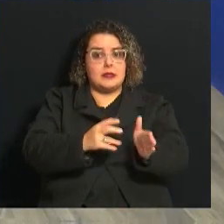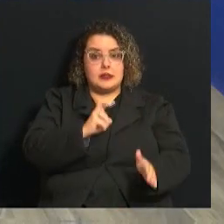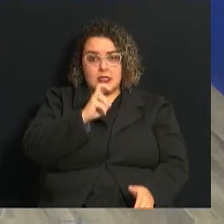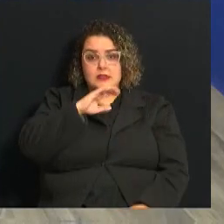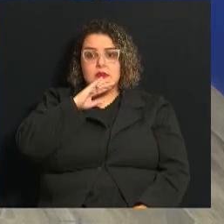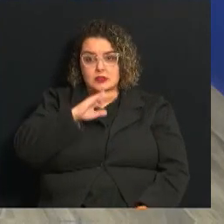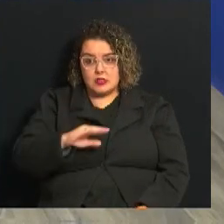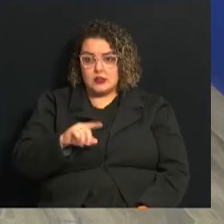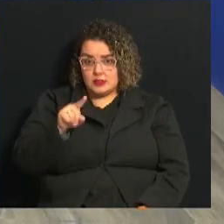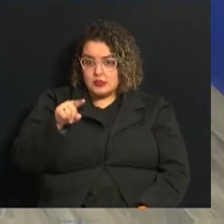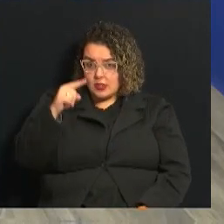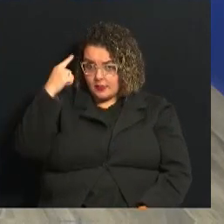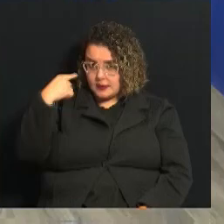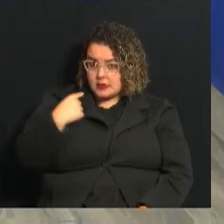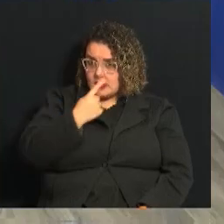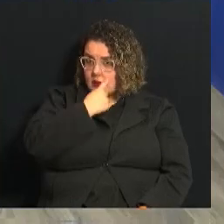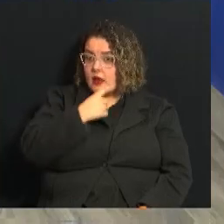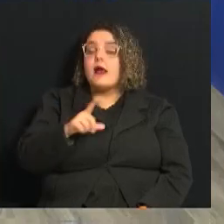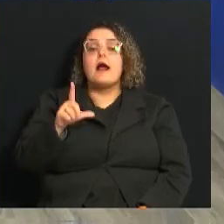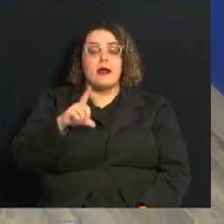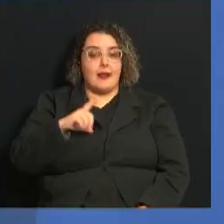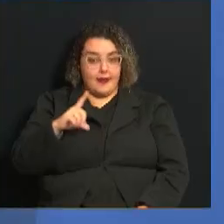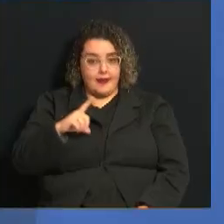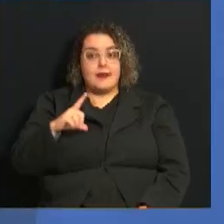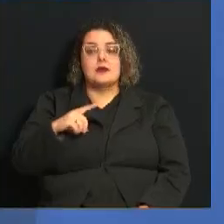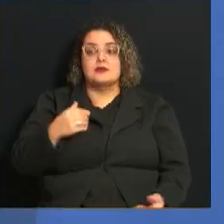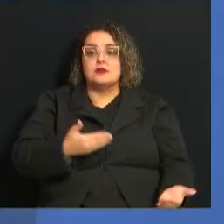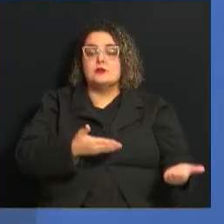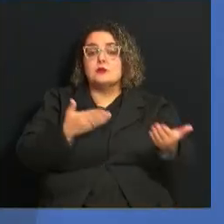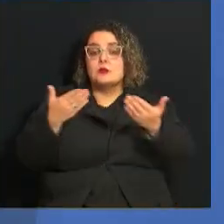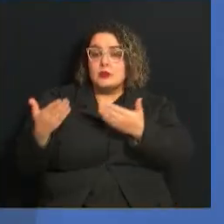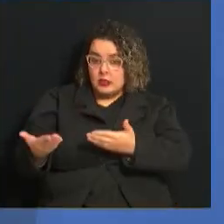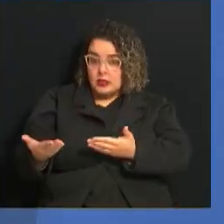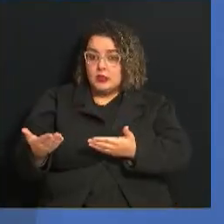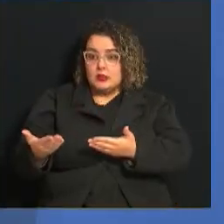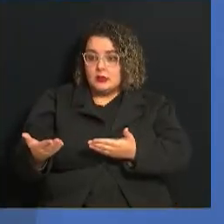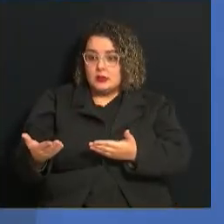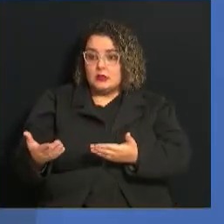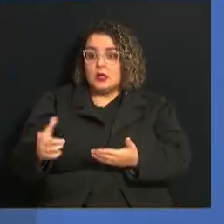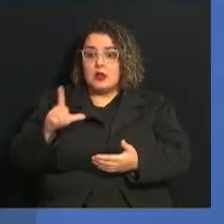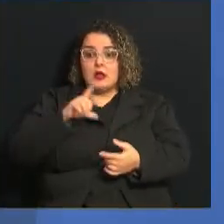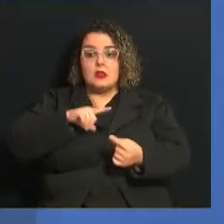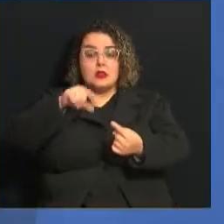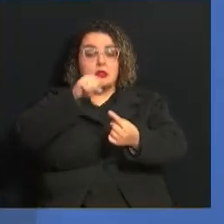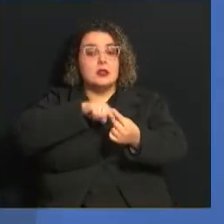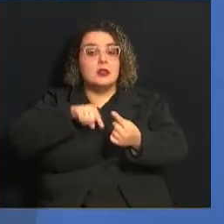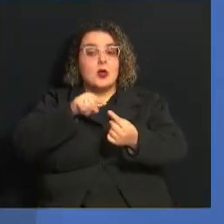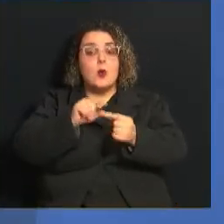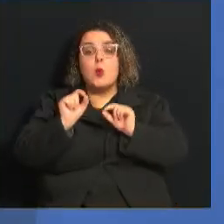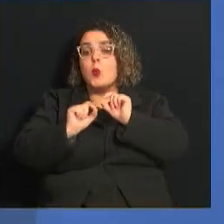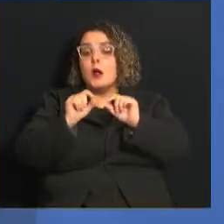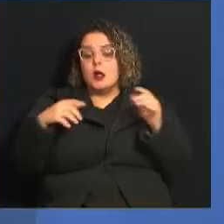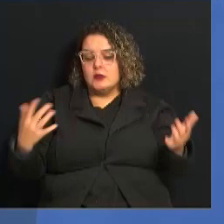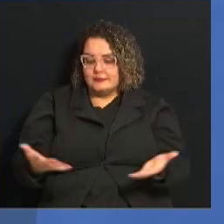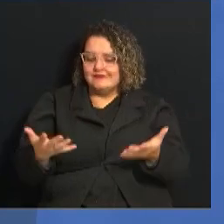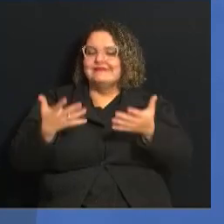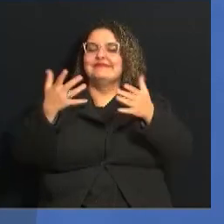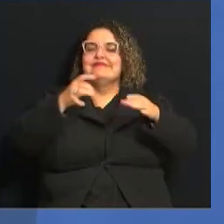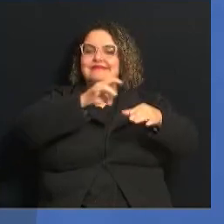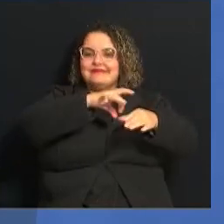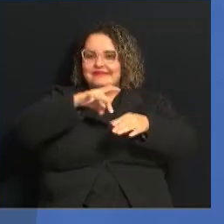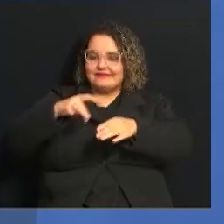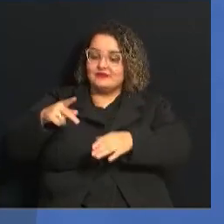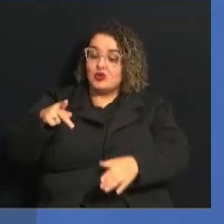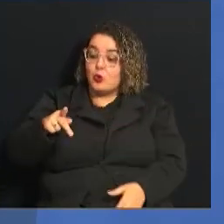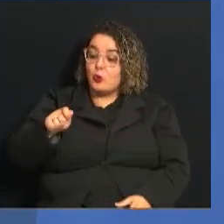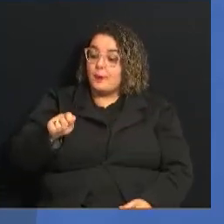horas da tarde né mesmo é e nós tivemos uma apresentação que tem um objetivo de incentivar o plantio do